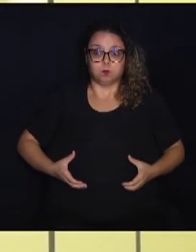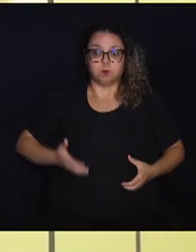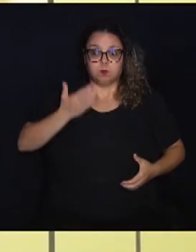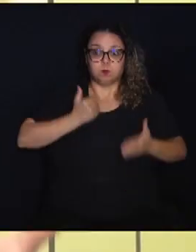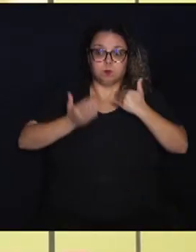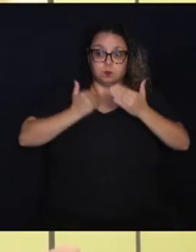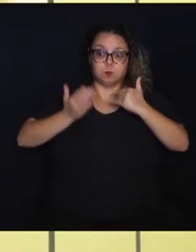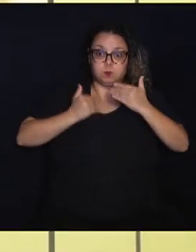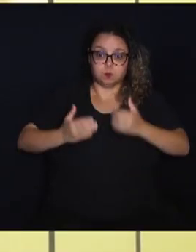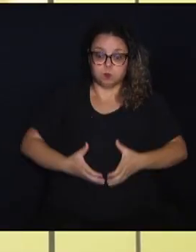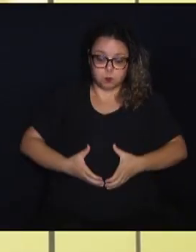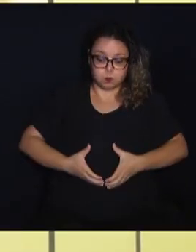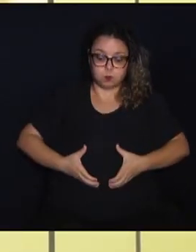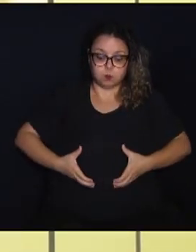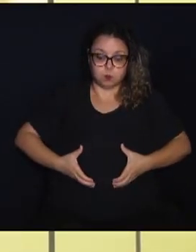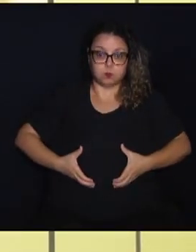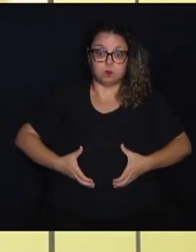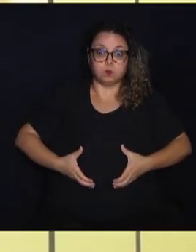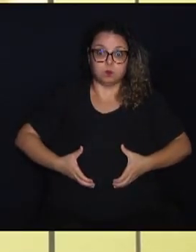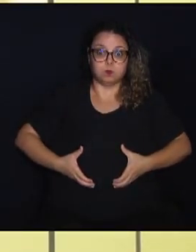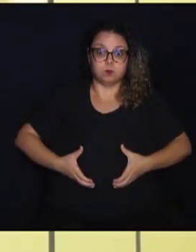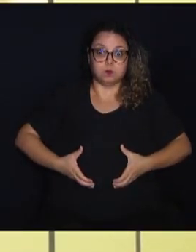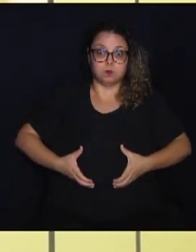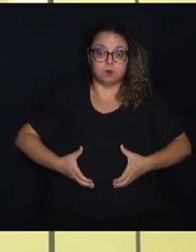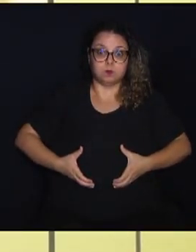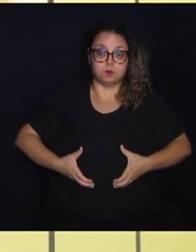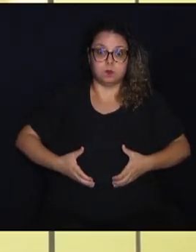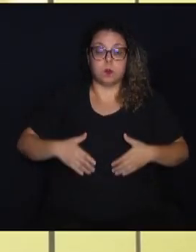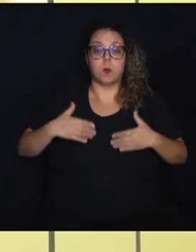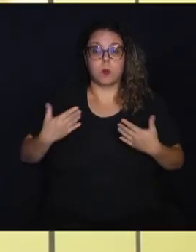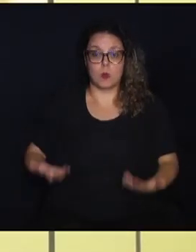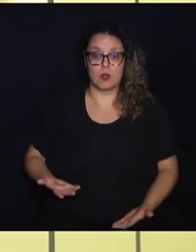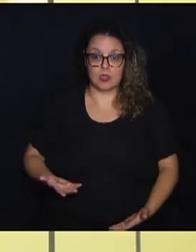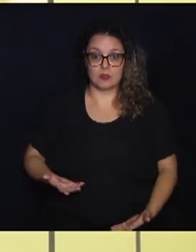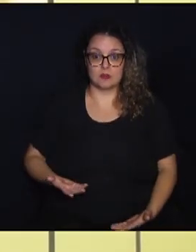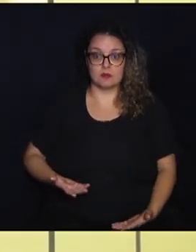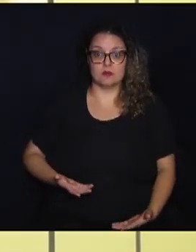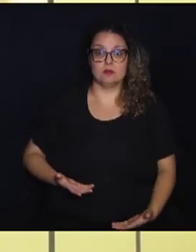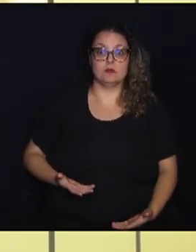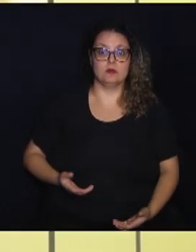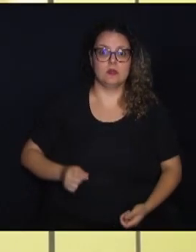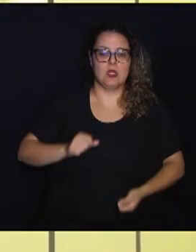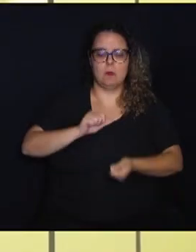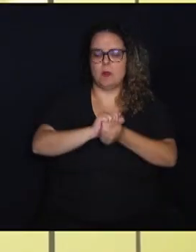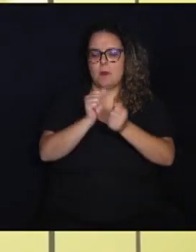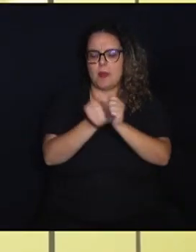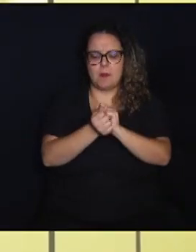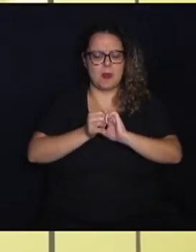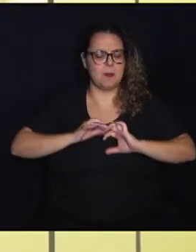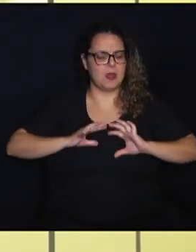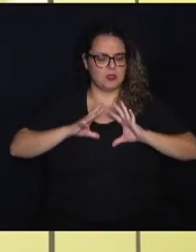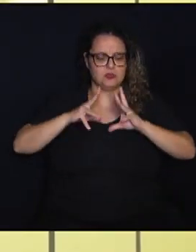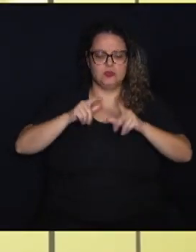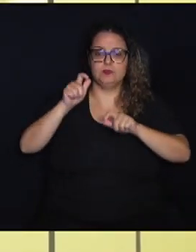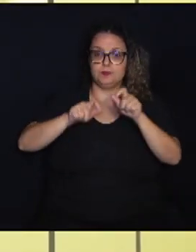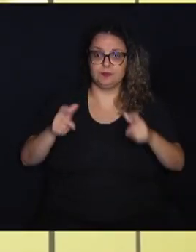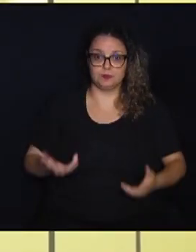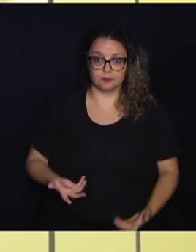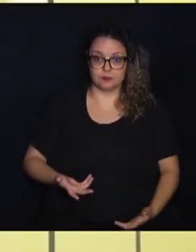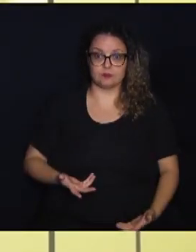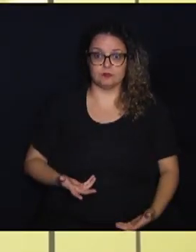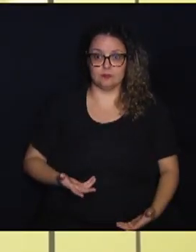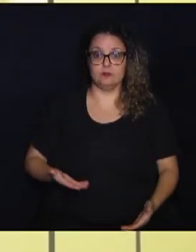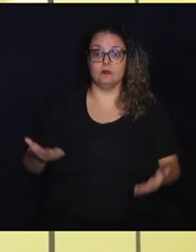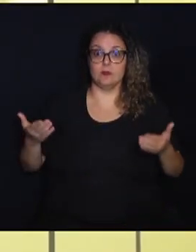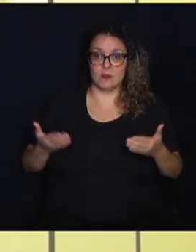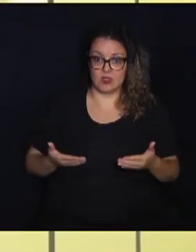determinada quantidade de comida. E aí você readequa tudo aquilo para aquela pessoa e fala, não, a partir de